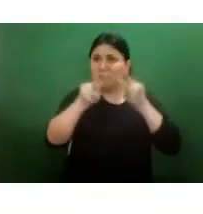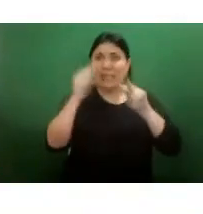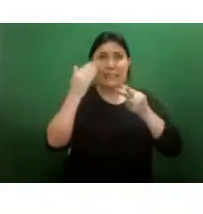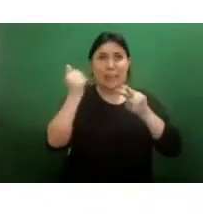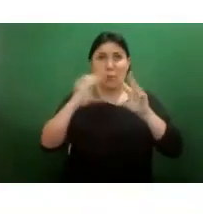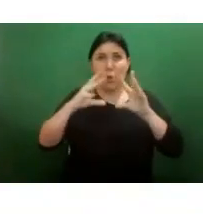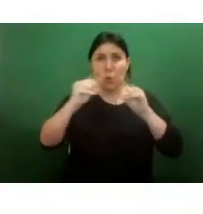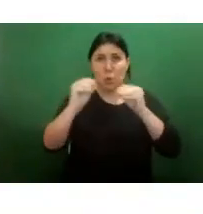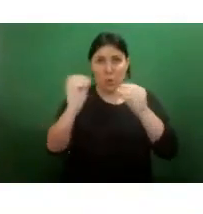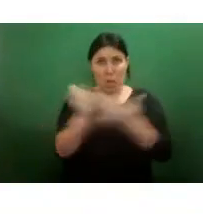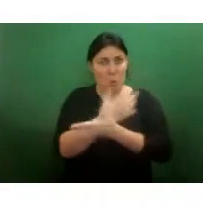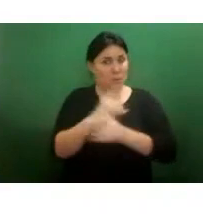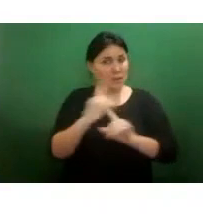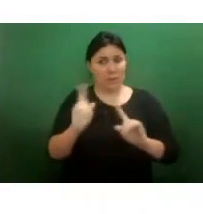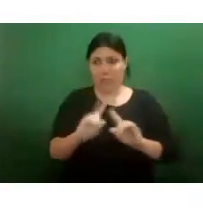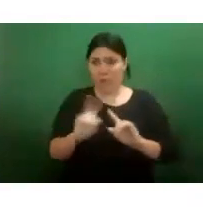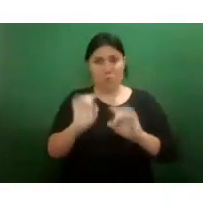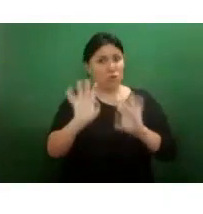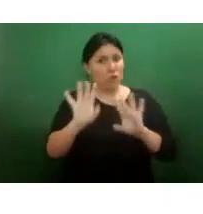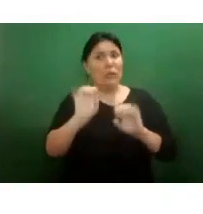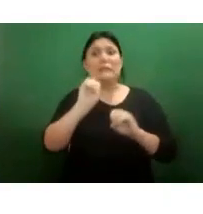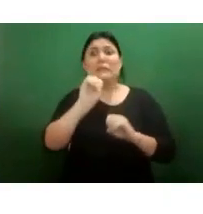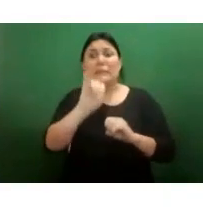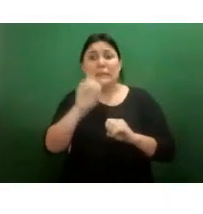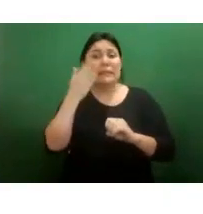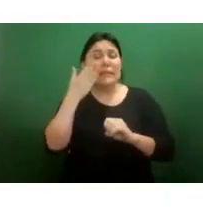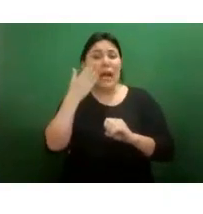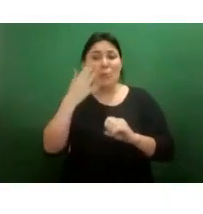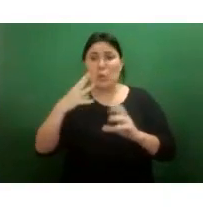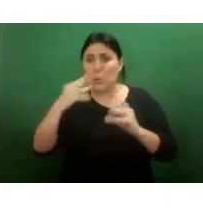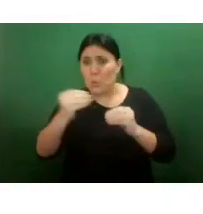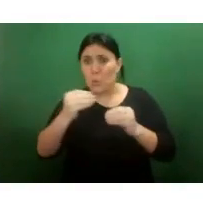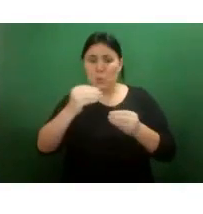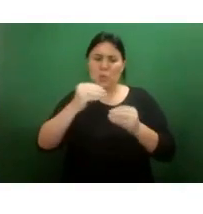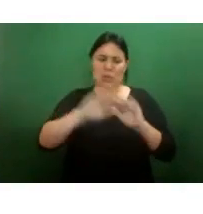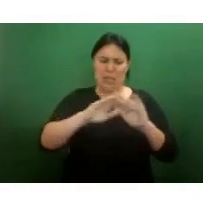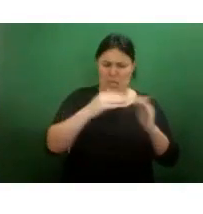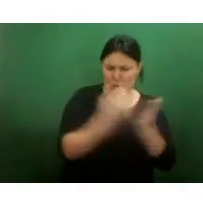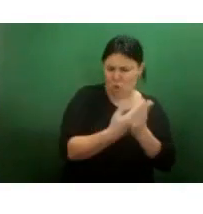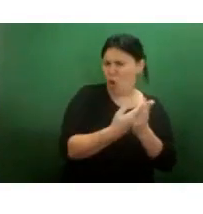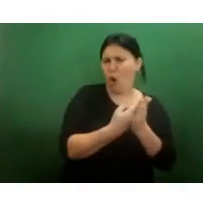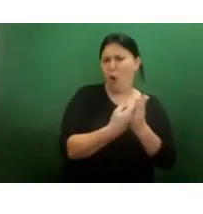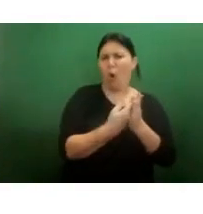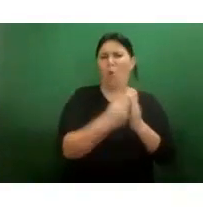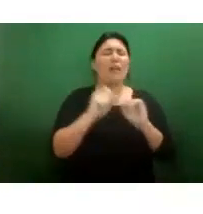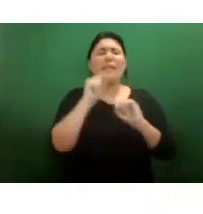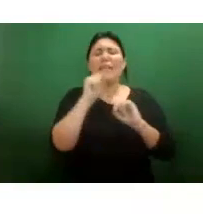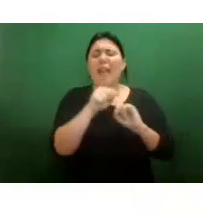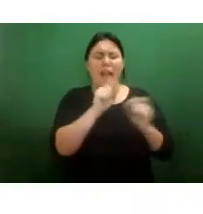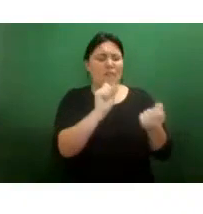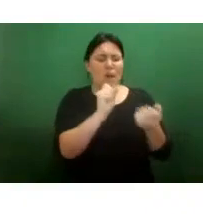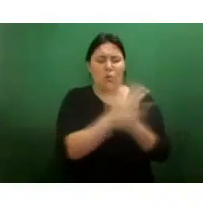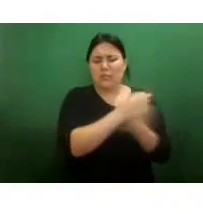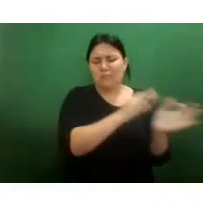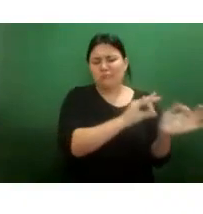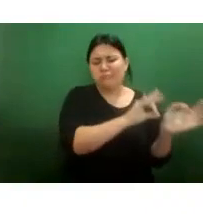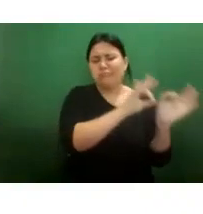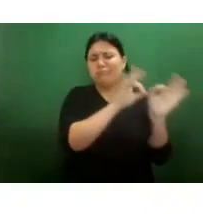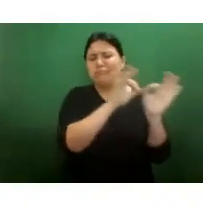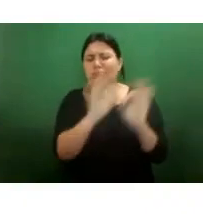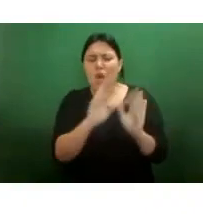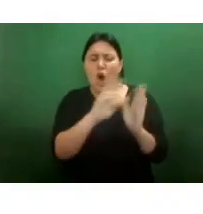ser que você tenha lido muito sobre a escola, o enredo, toda a história, não é? Mas